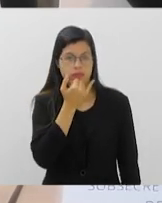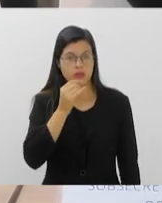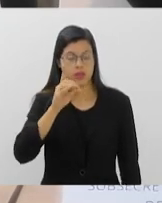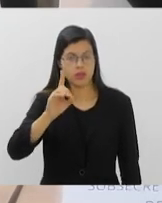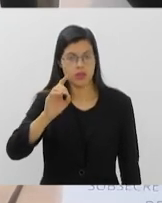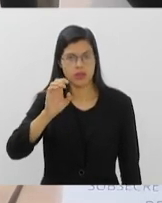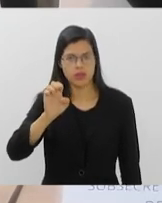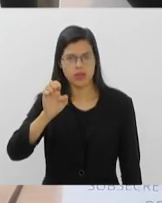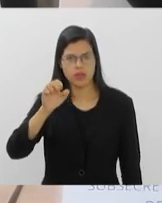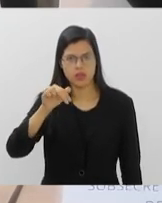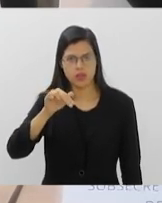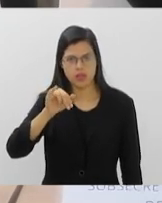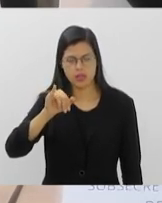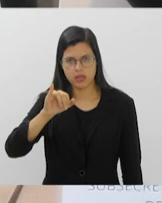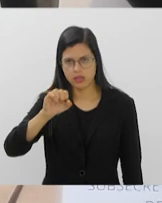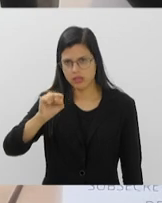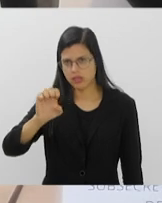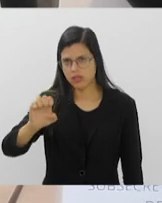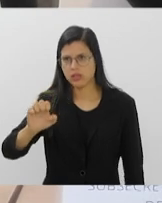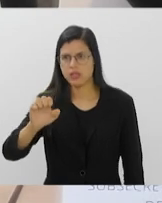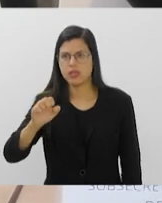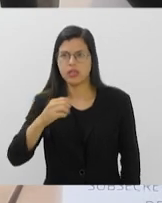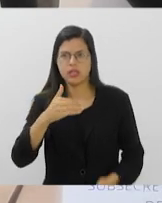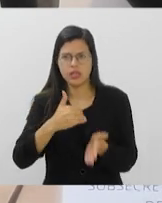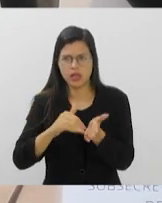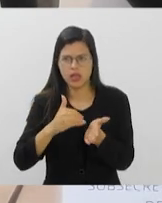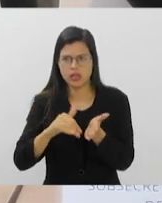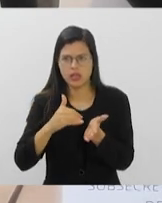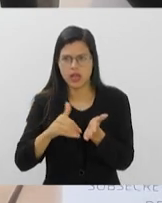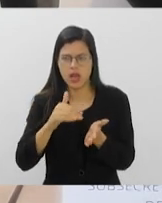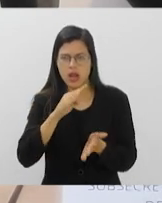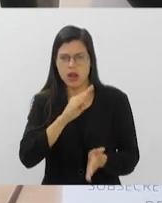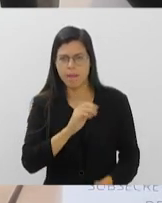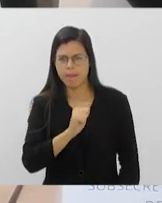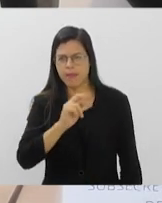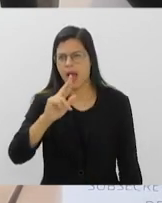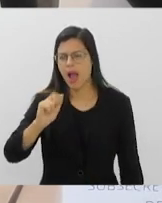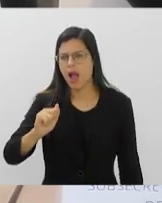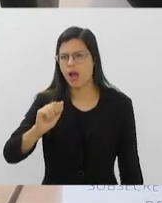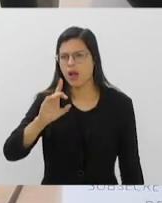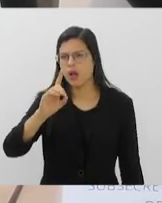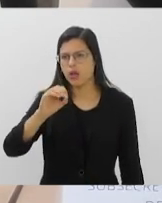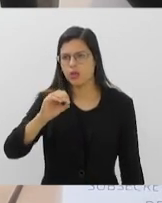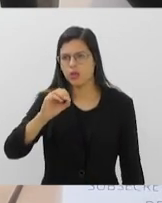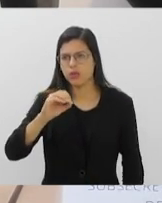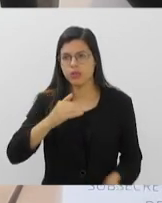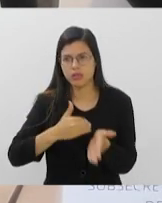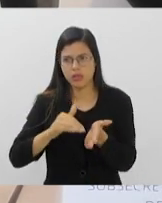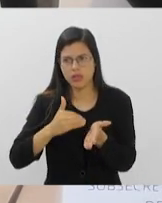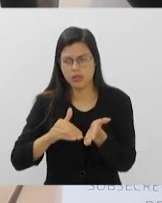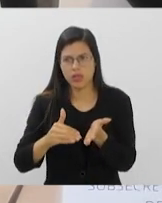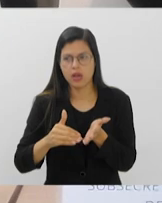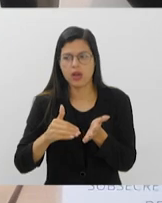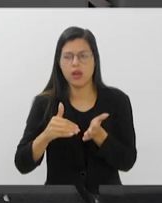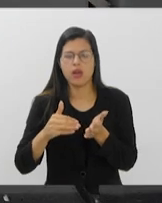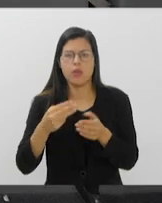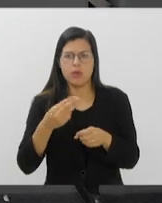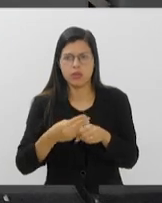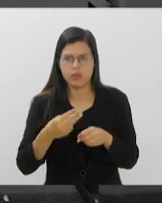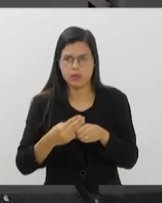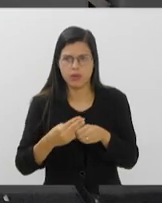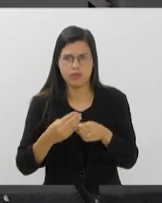secretária de Barra do Piraí secretária eh Municipal de assistência social Cadê ela